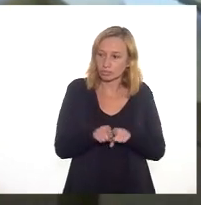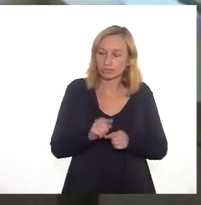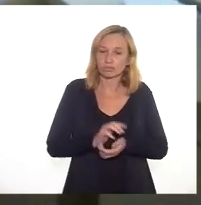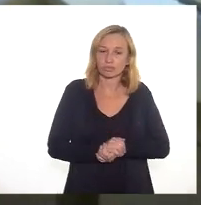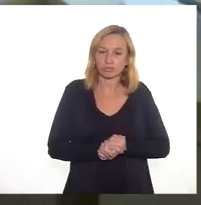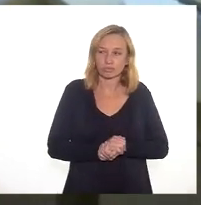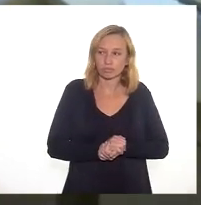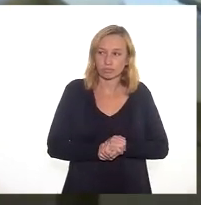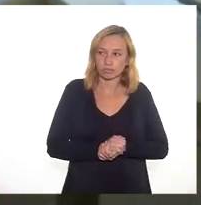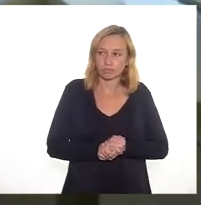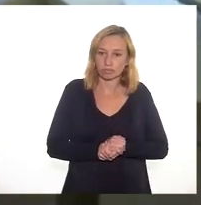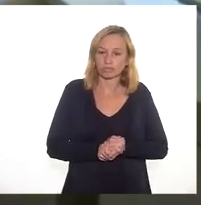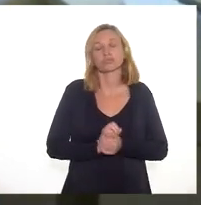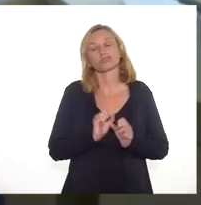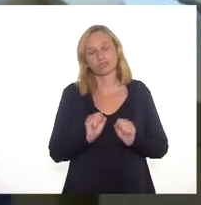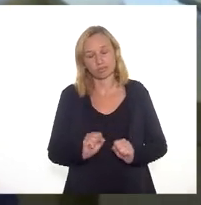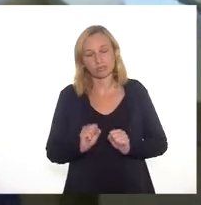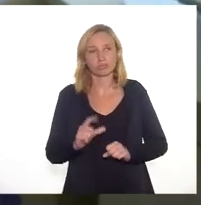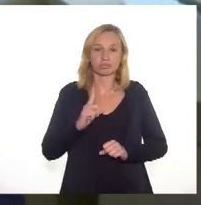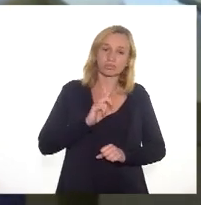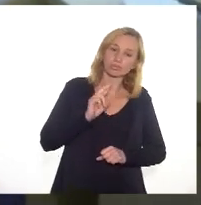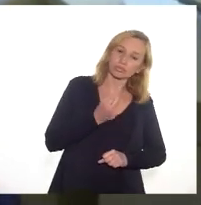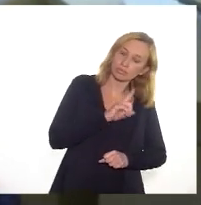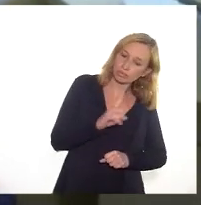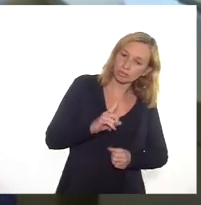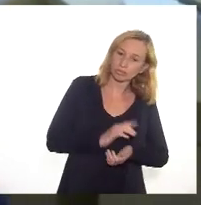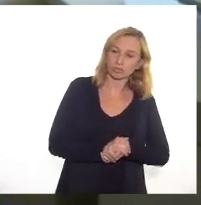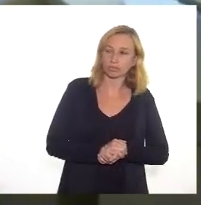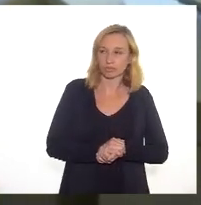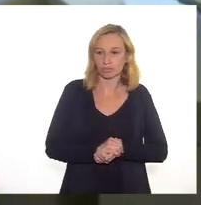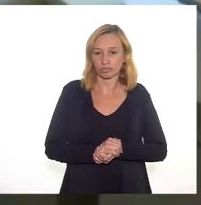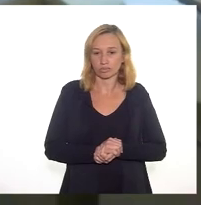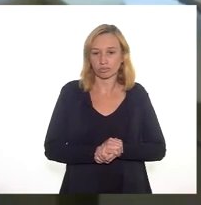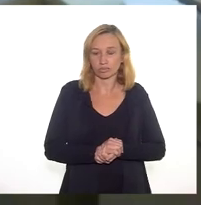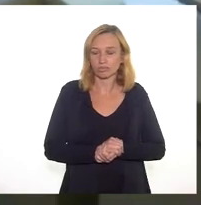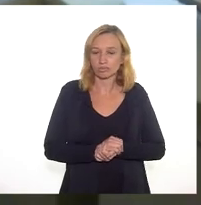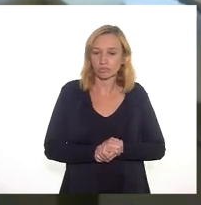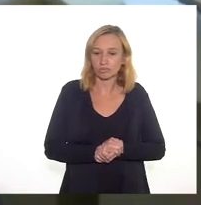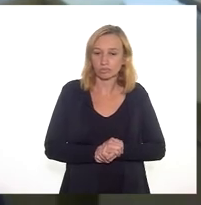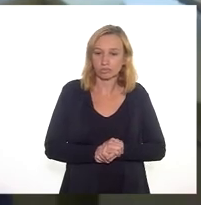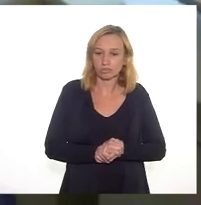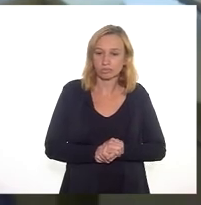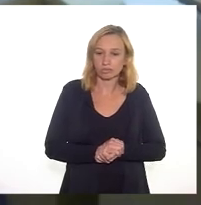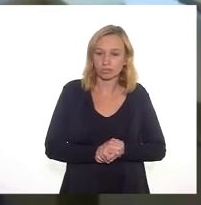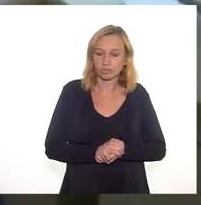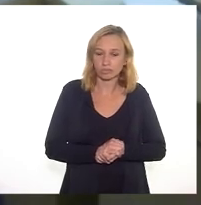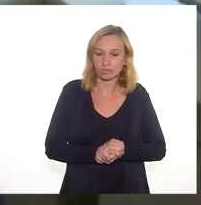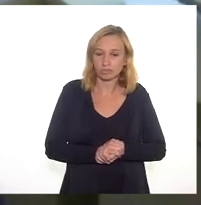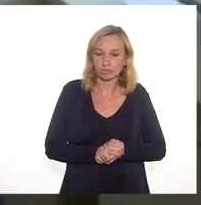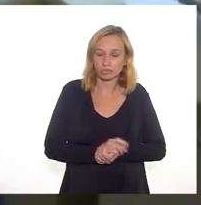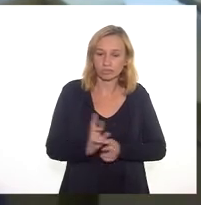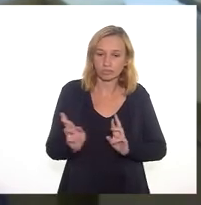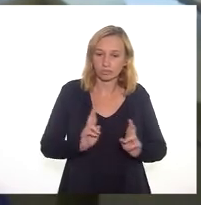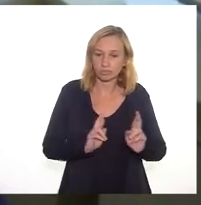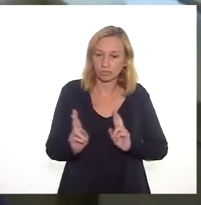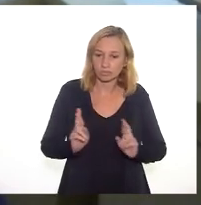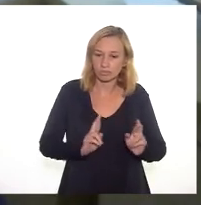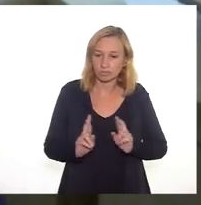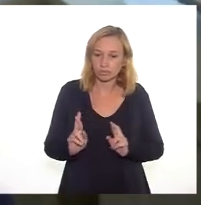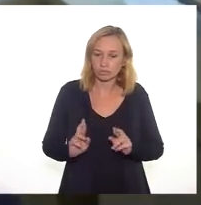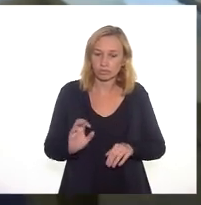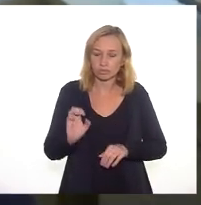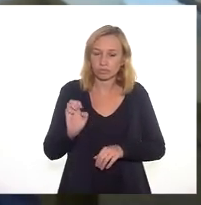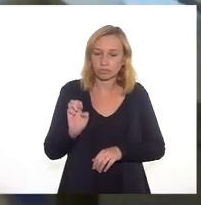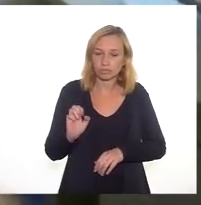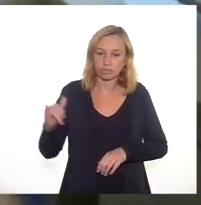era se poderia ter ou não gold share, especificamente em relação ao